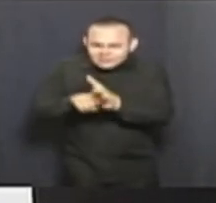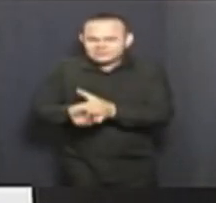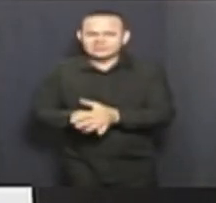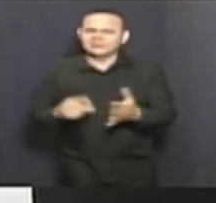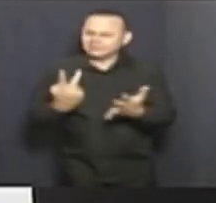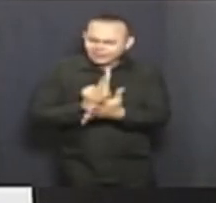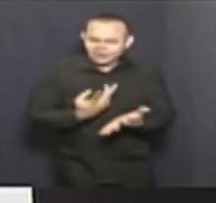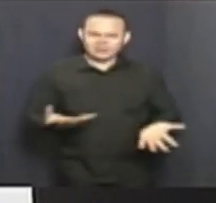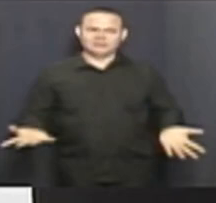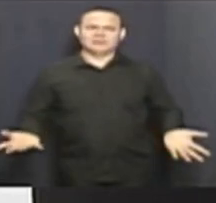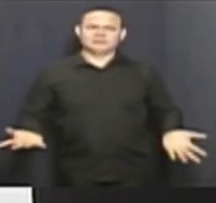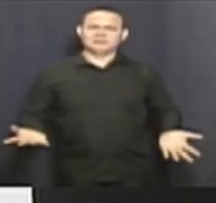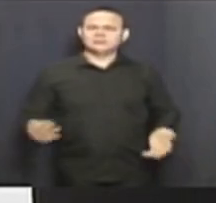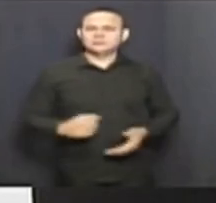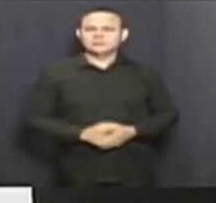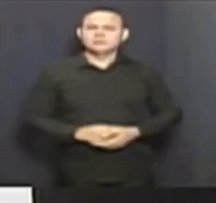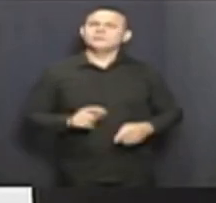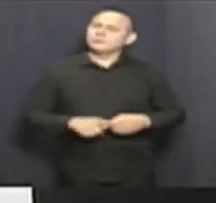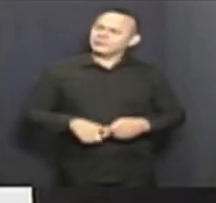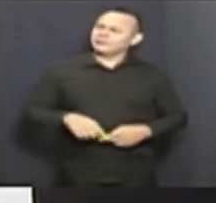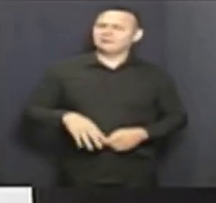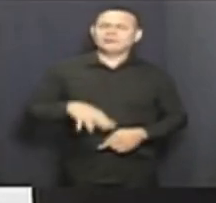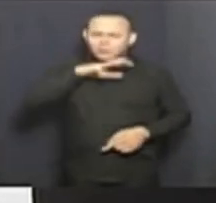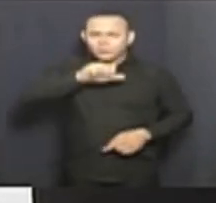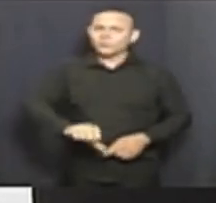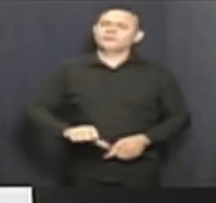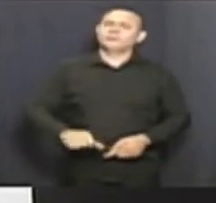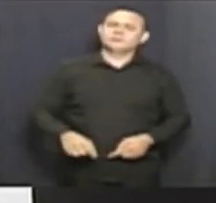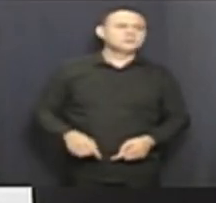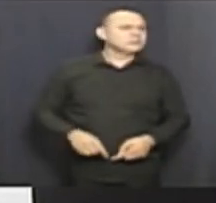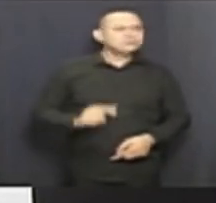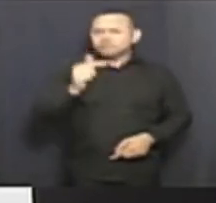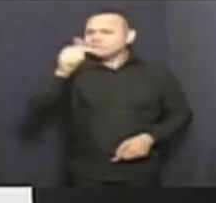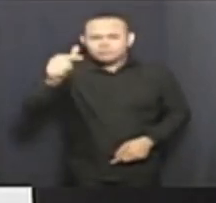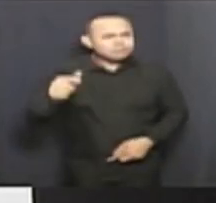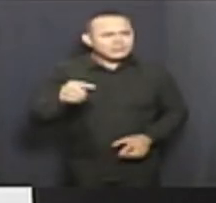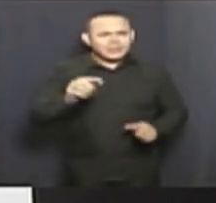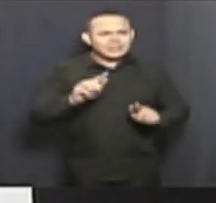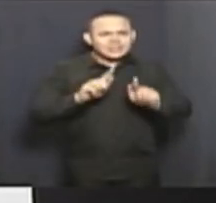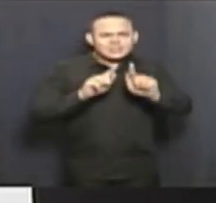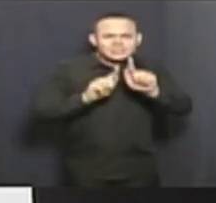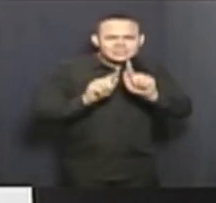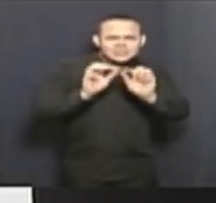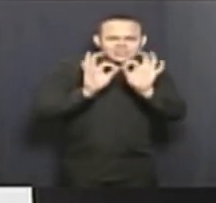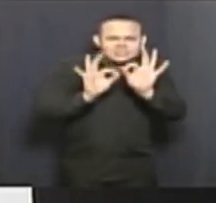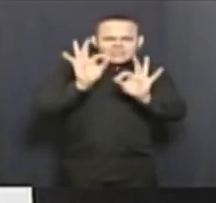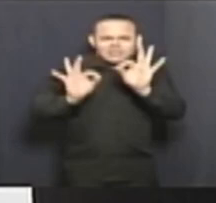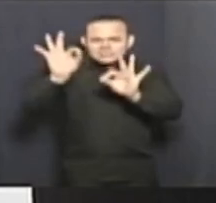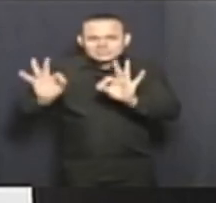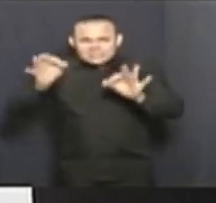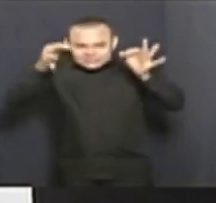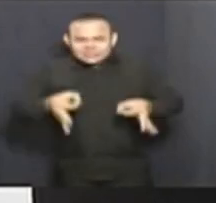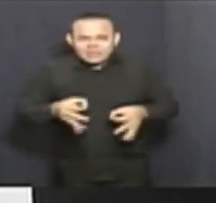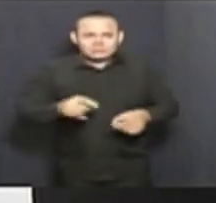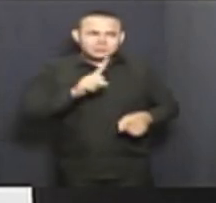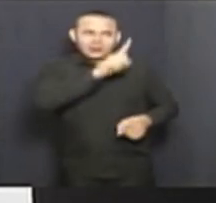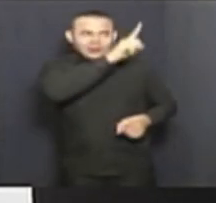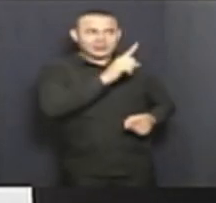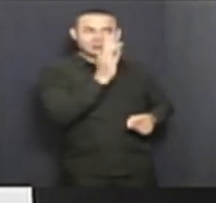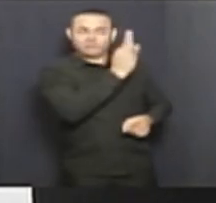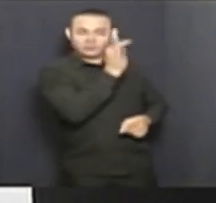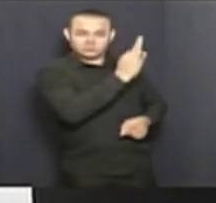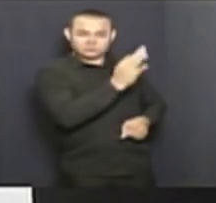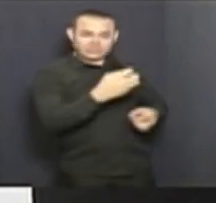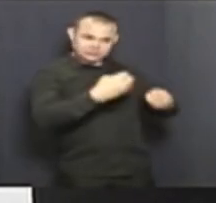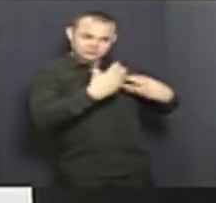né é o fim da picada por não existe estatística desse jeito a estatística que eu aprendi na universidade na outra